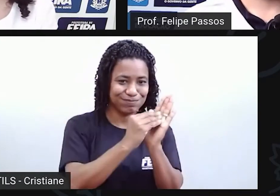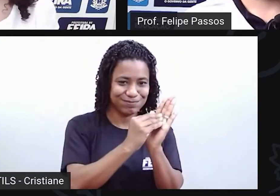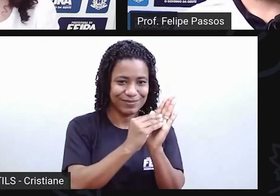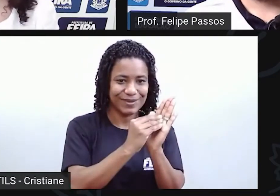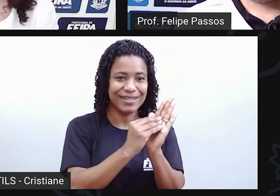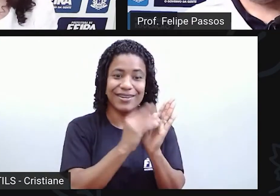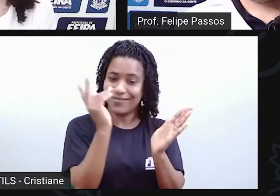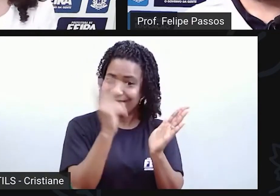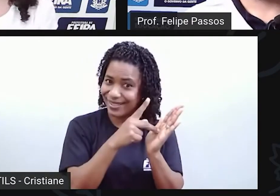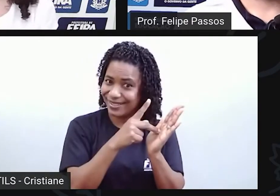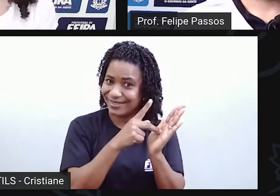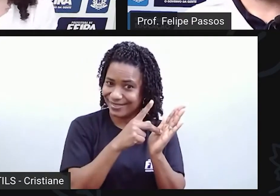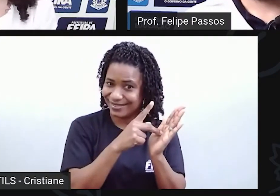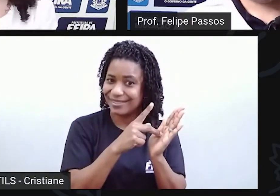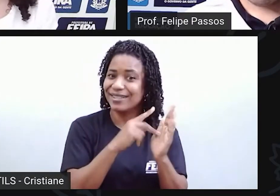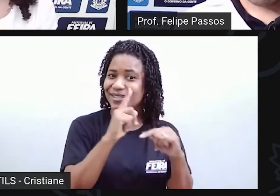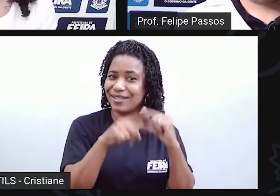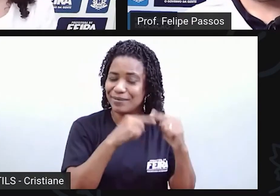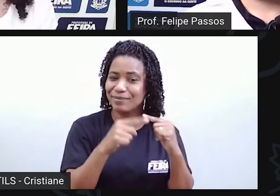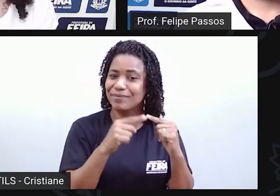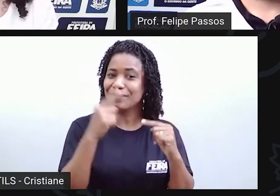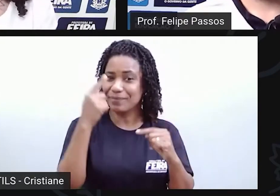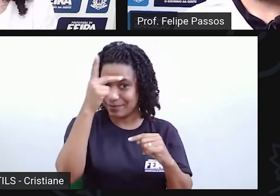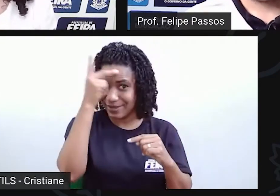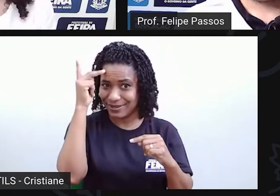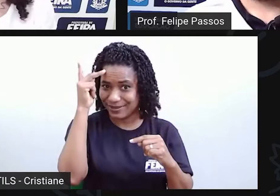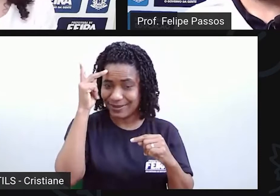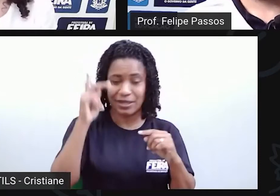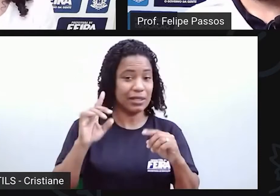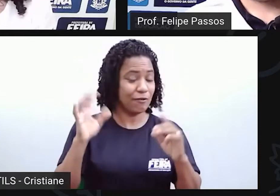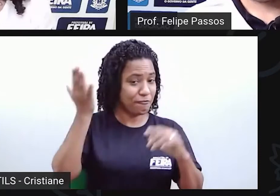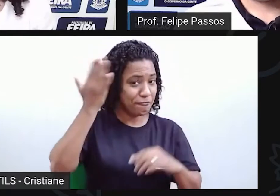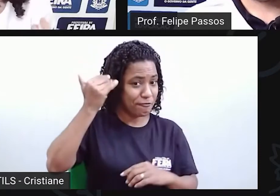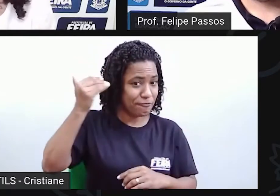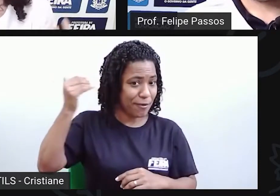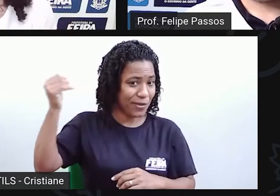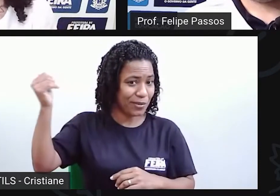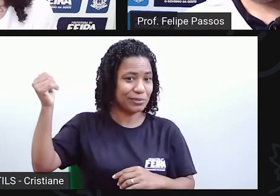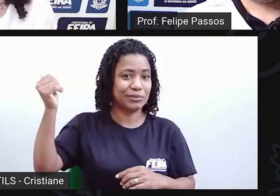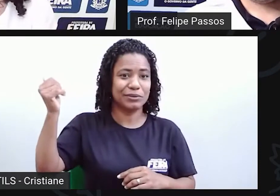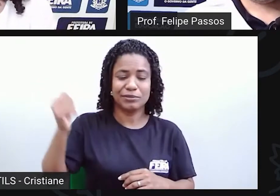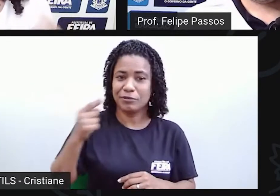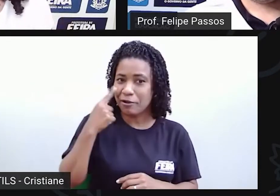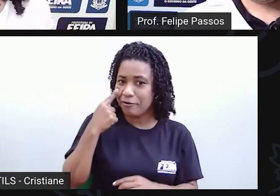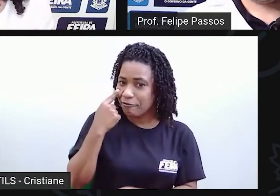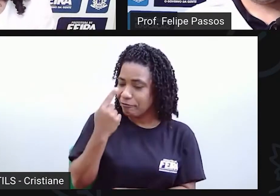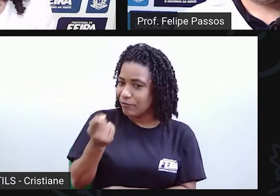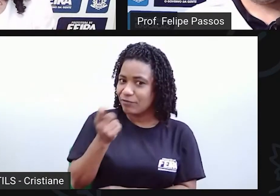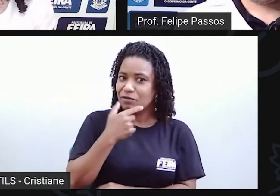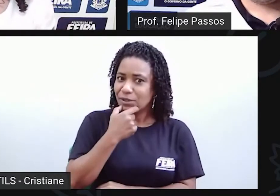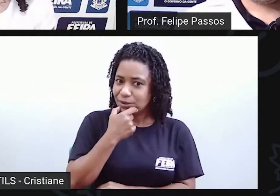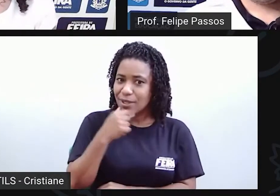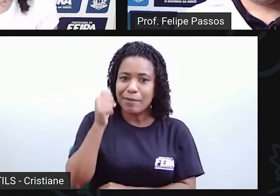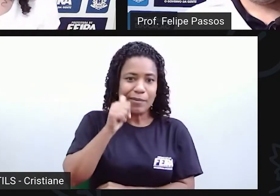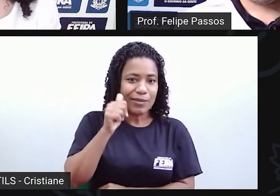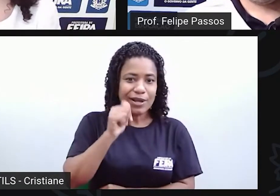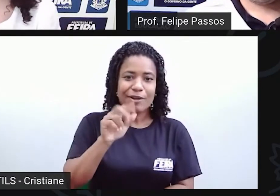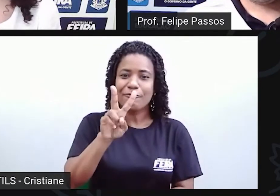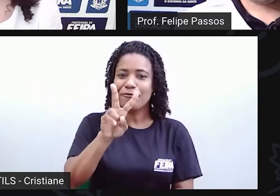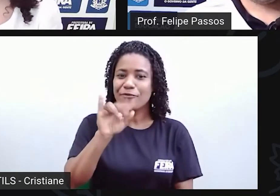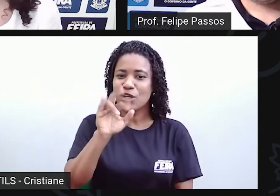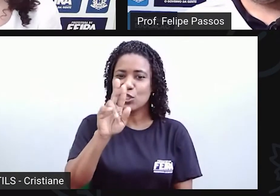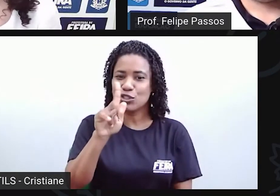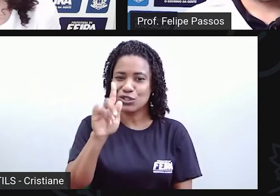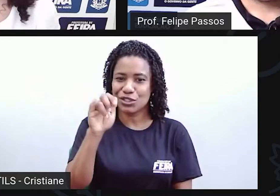em celebridades. Porque essas celebridades, elas nos impactam. Poxa, Virgínia teve bebê há 2 meses, olha como a barriga